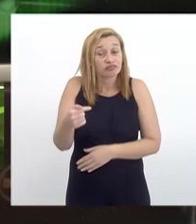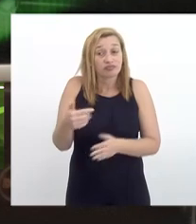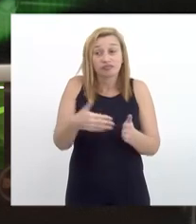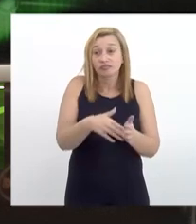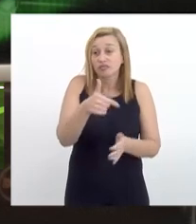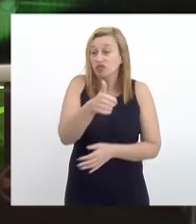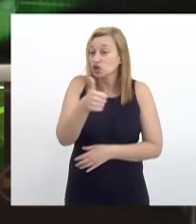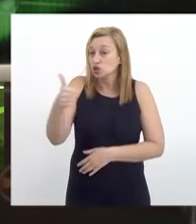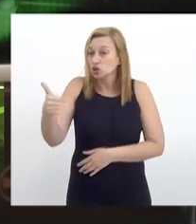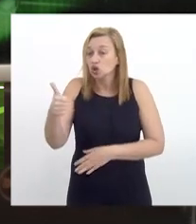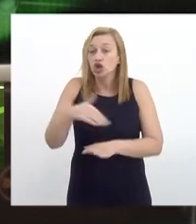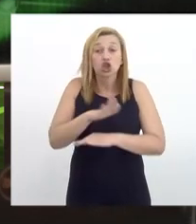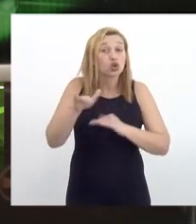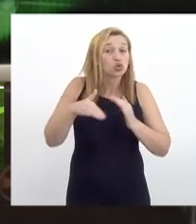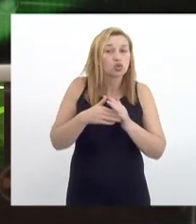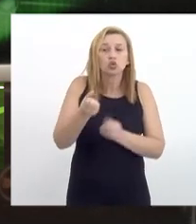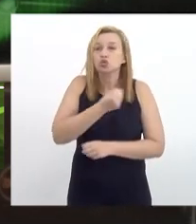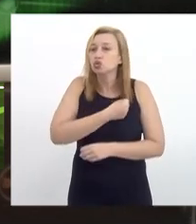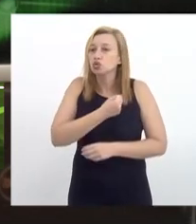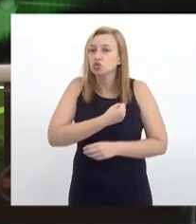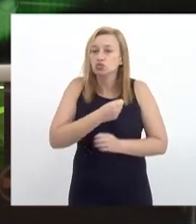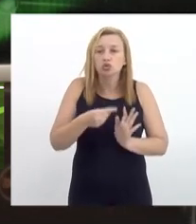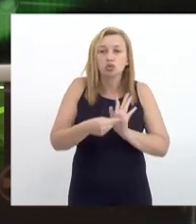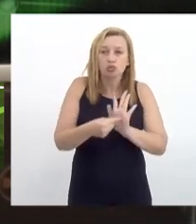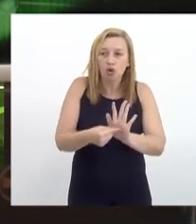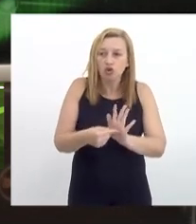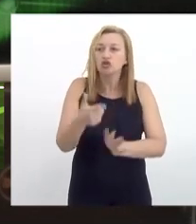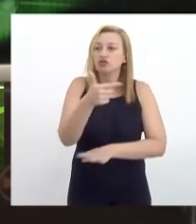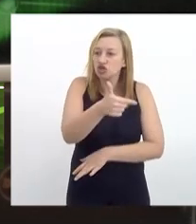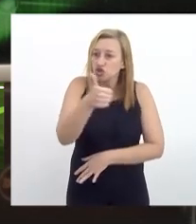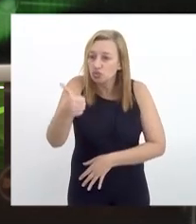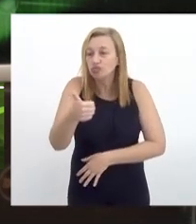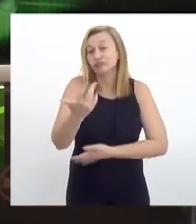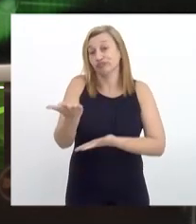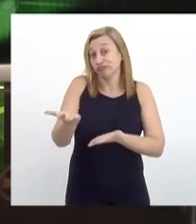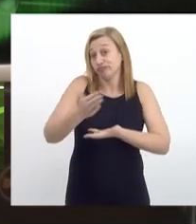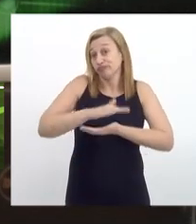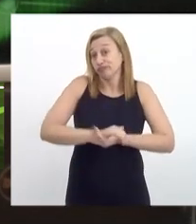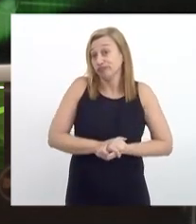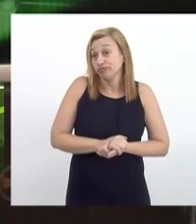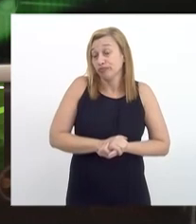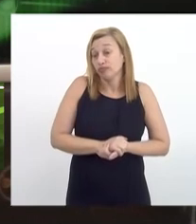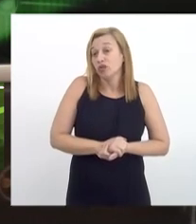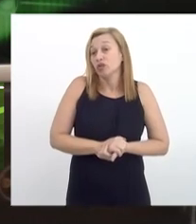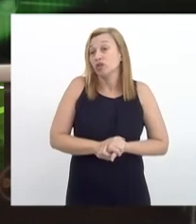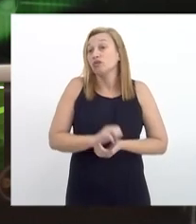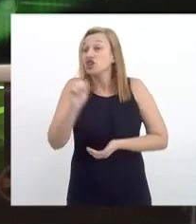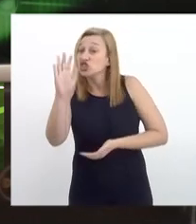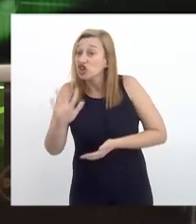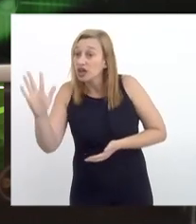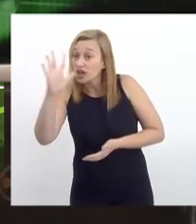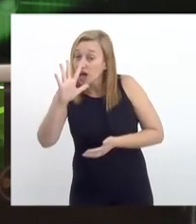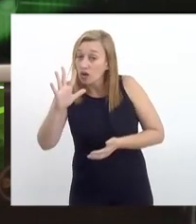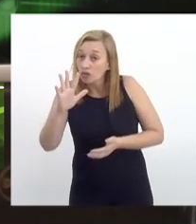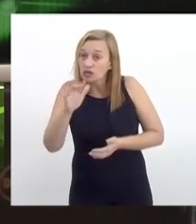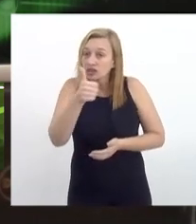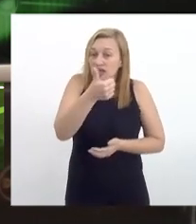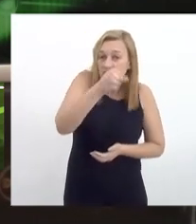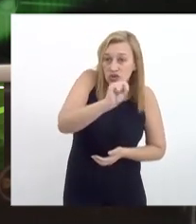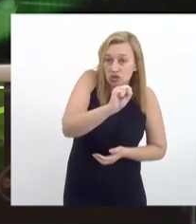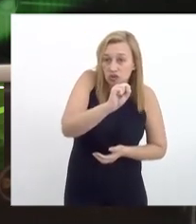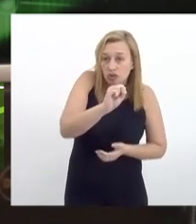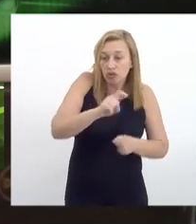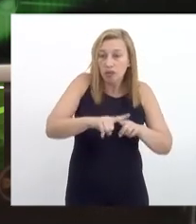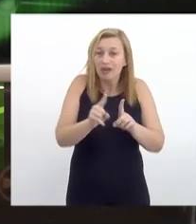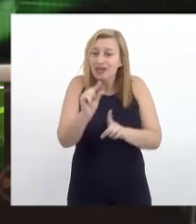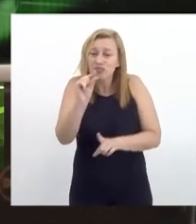e todos os números individualizados apontam de novo 21 quando faz global 18 mas a